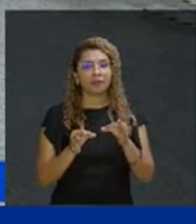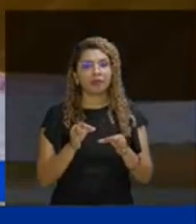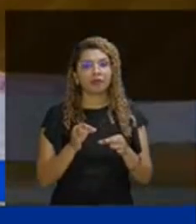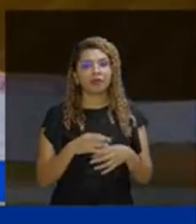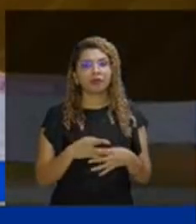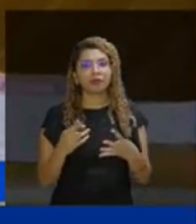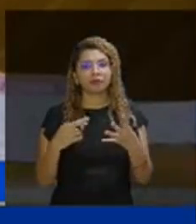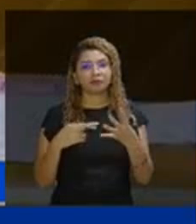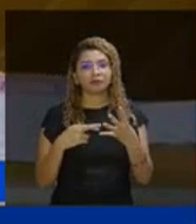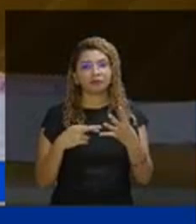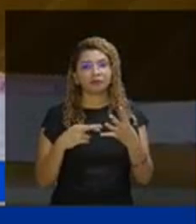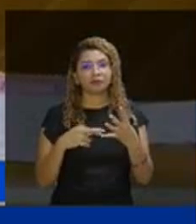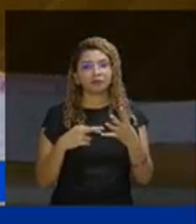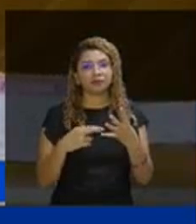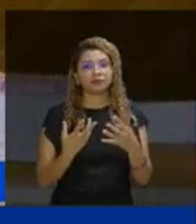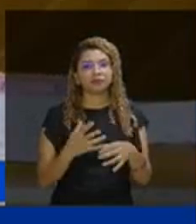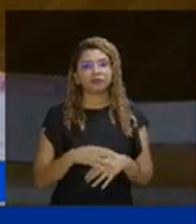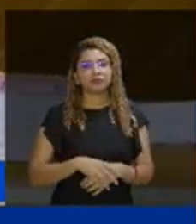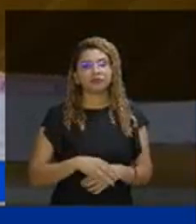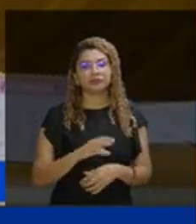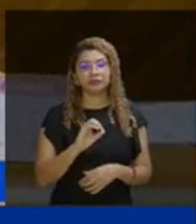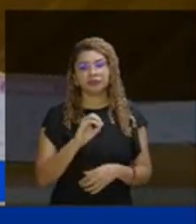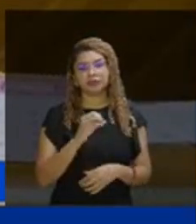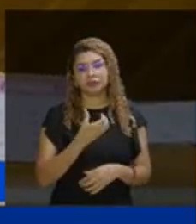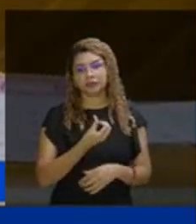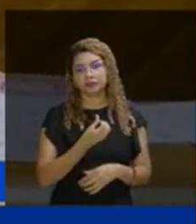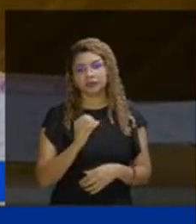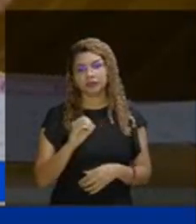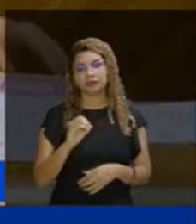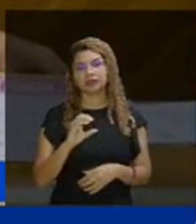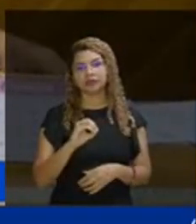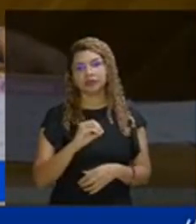o recurso eleitoral na representação número